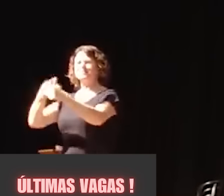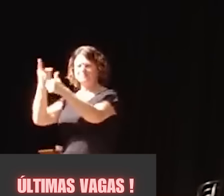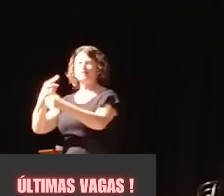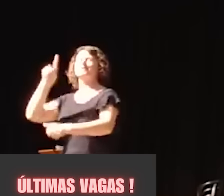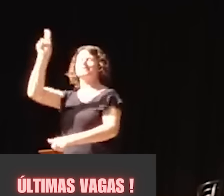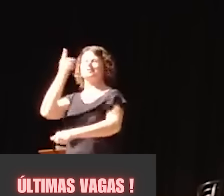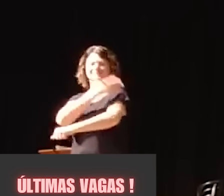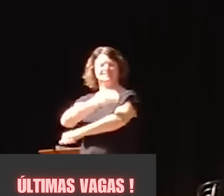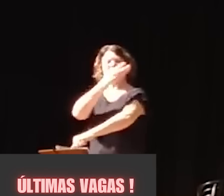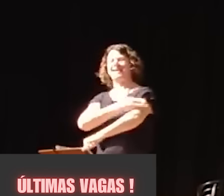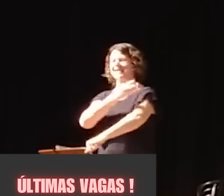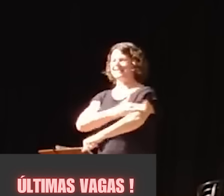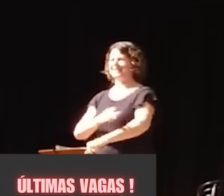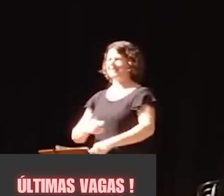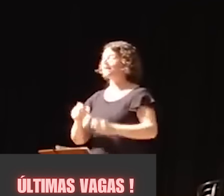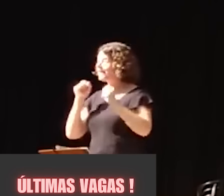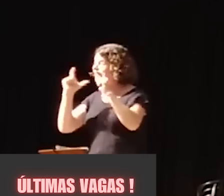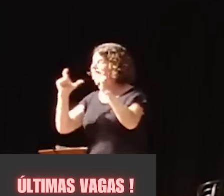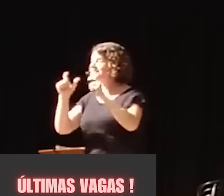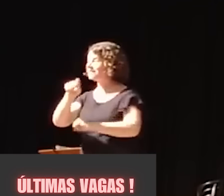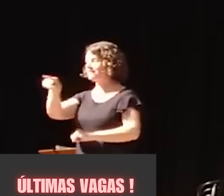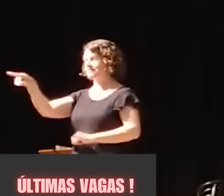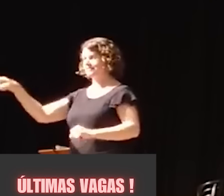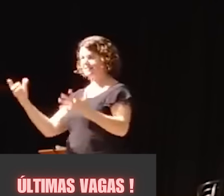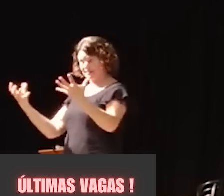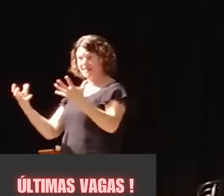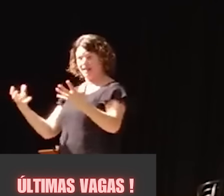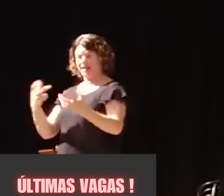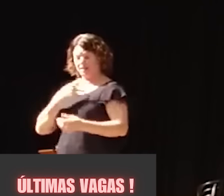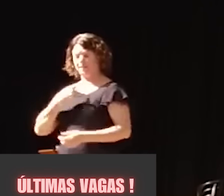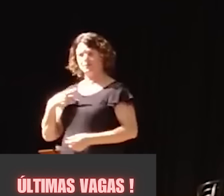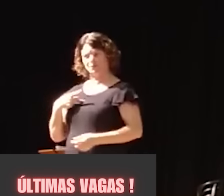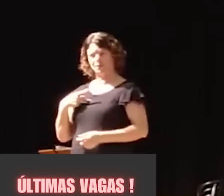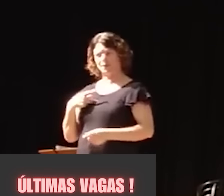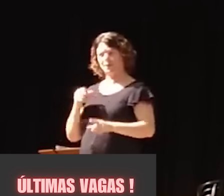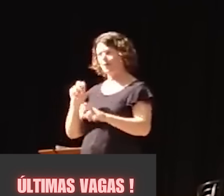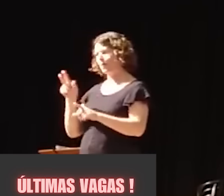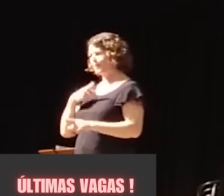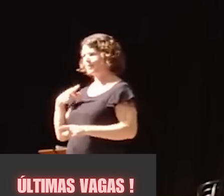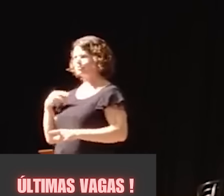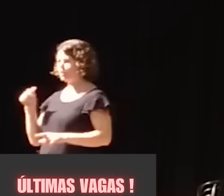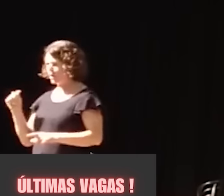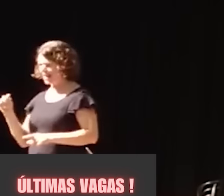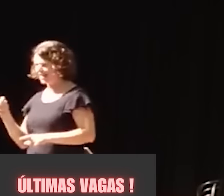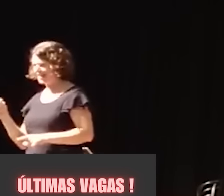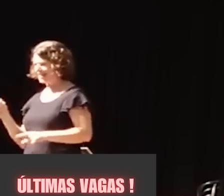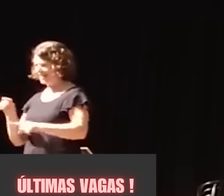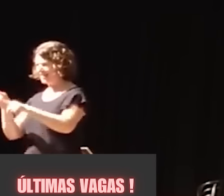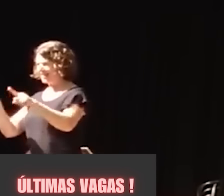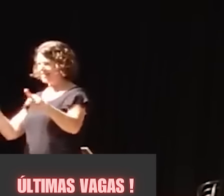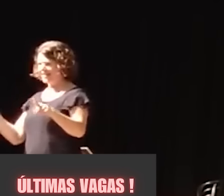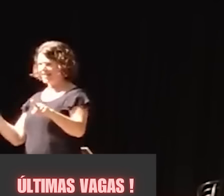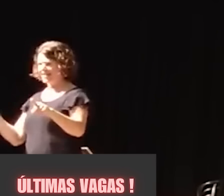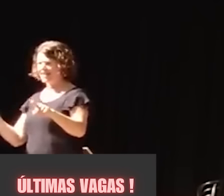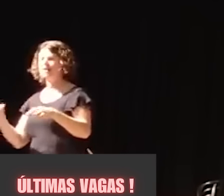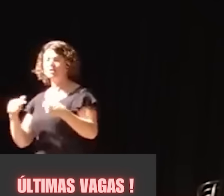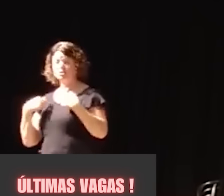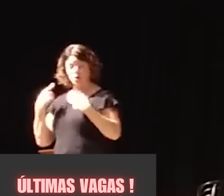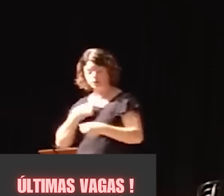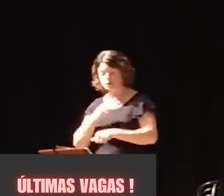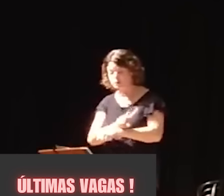anseia ser Pastor ou pastora nós não cuidamos das ovelhas porque nós amamos as